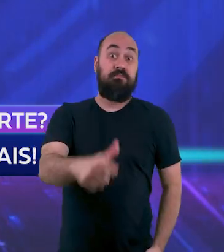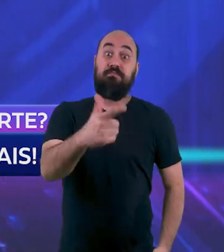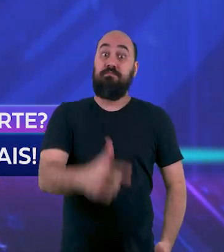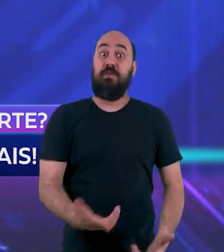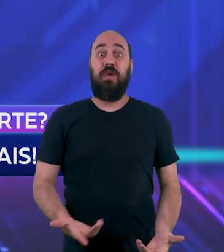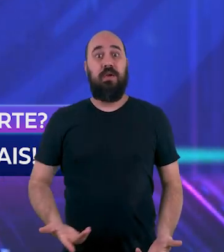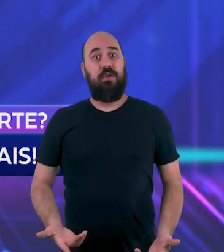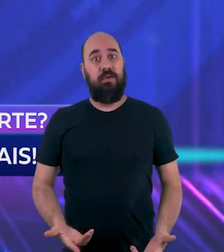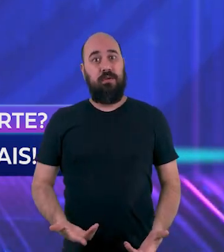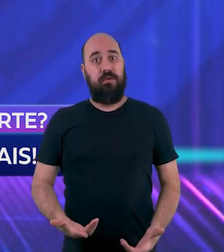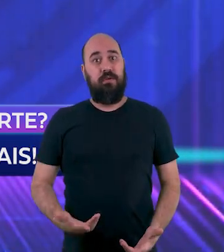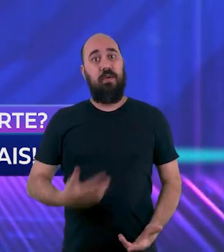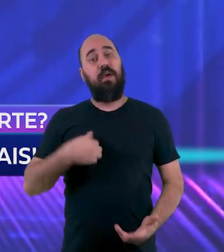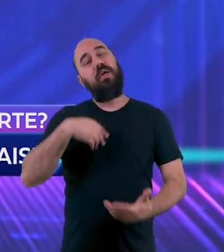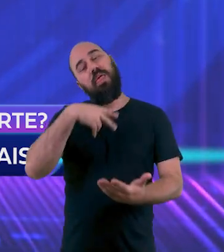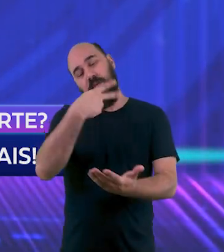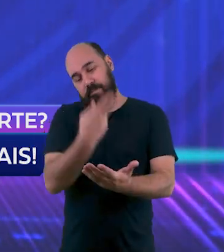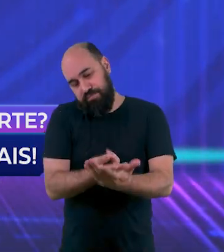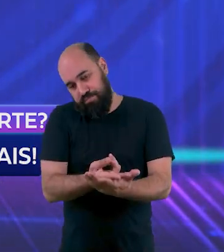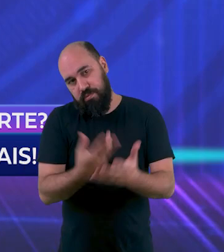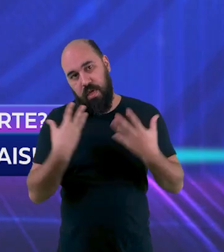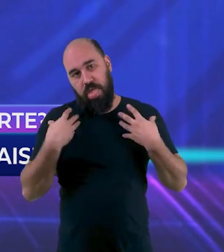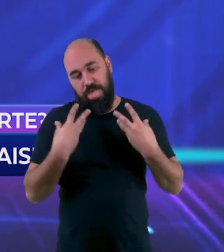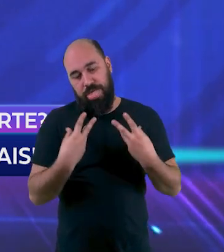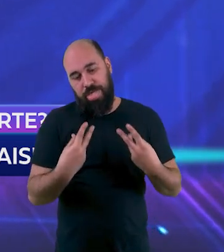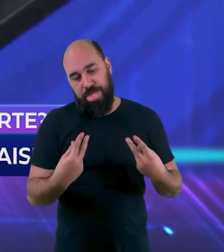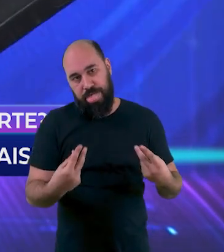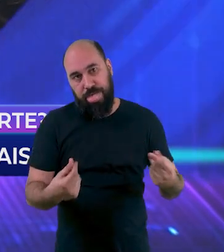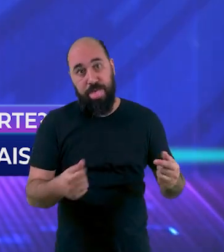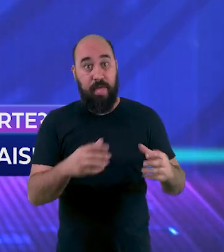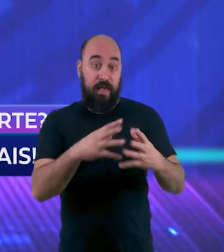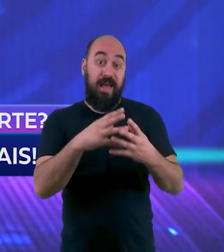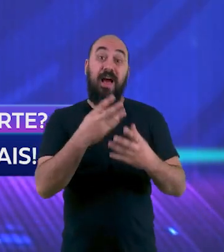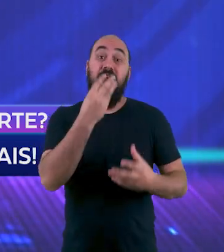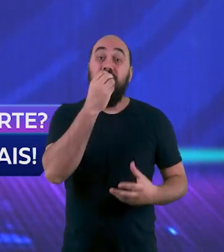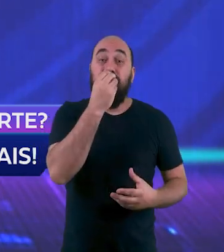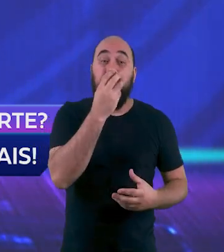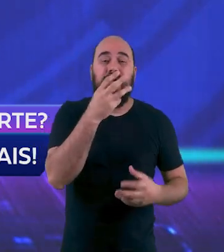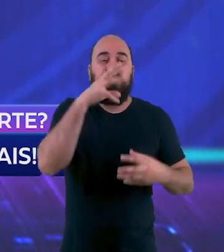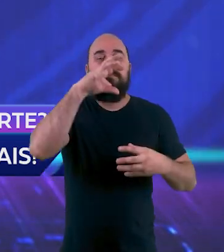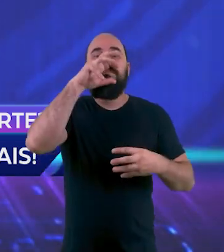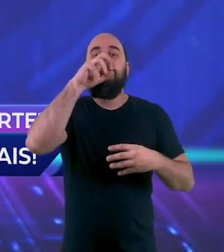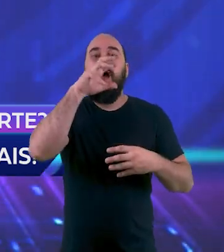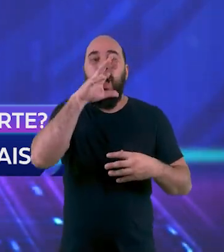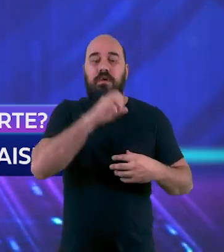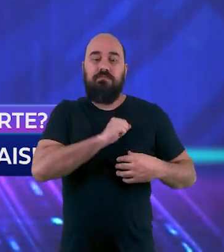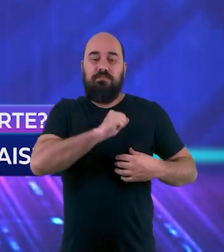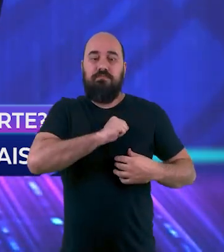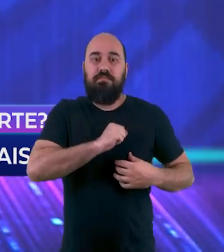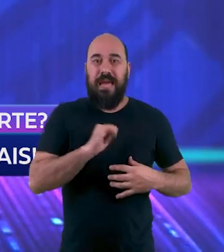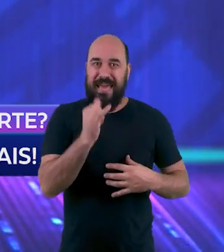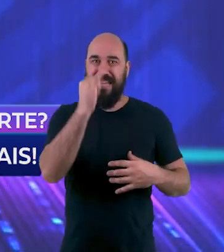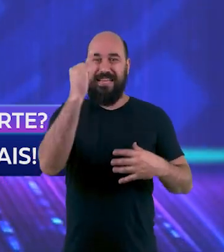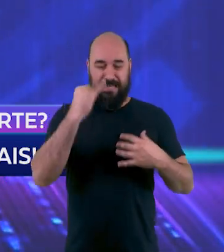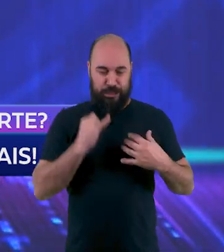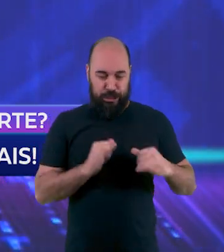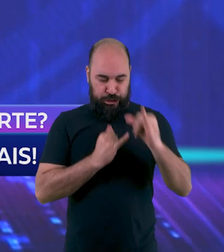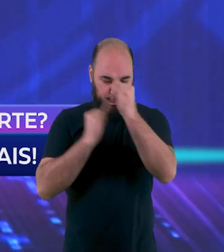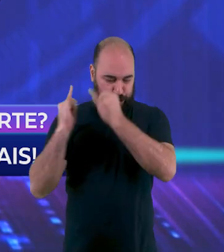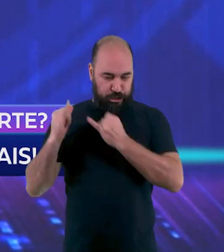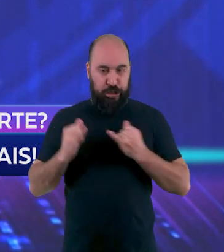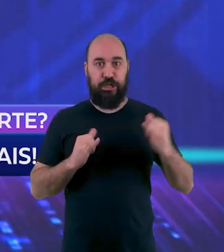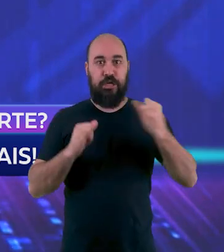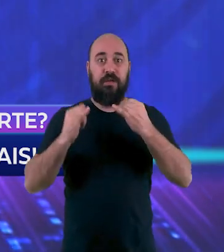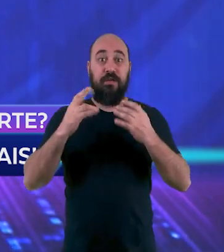para sempre. Por mais que as pessoas queiram prolongar a sua vida ou acham que a ciência pode descobrir